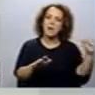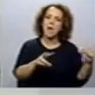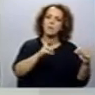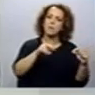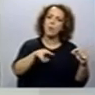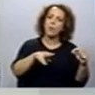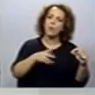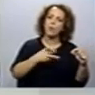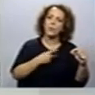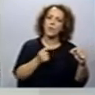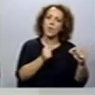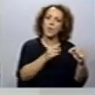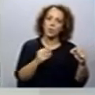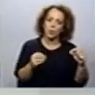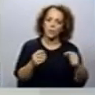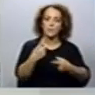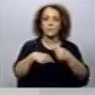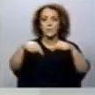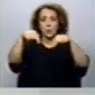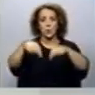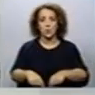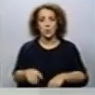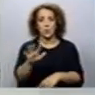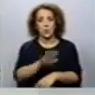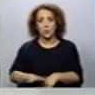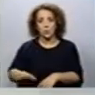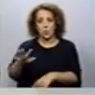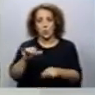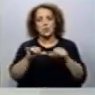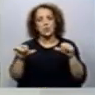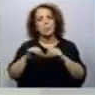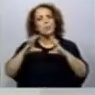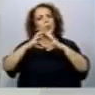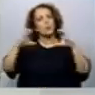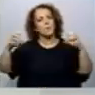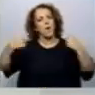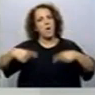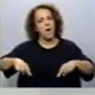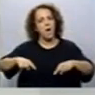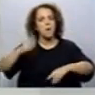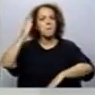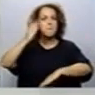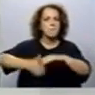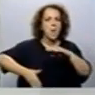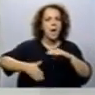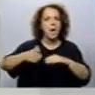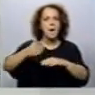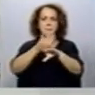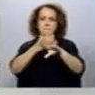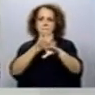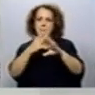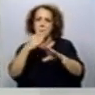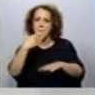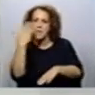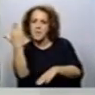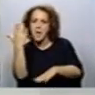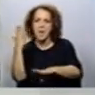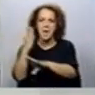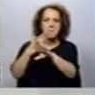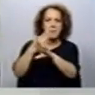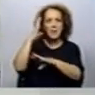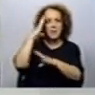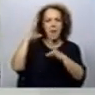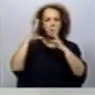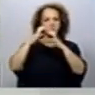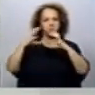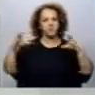a sul do sistema montanhoso temos pouca nubosidade, no entanto, temporariamente haverá uns períodos de maior nubosidade entre o meio da manhã e o meio da tarde, mas sem